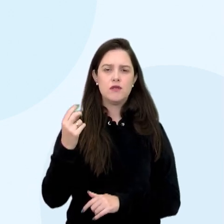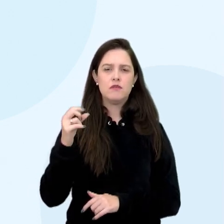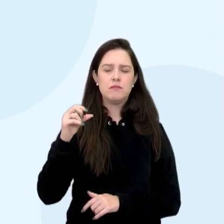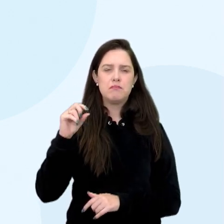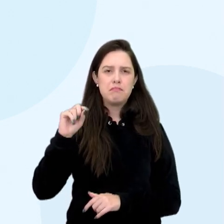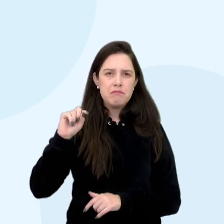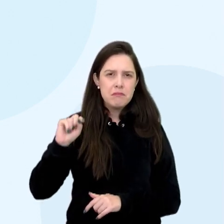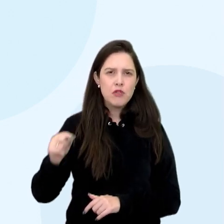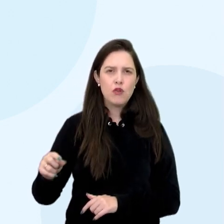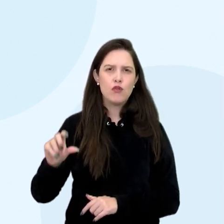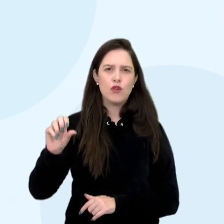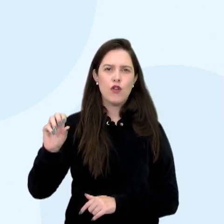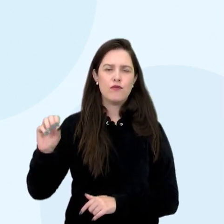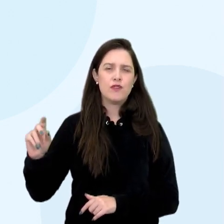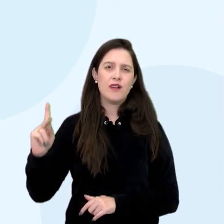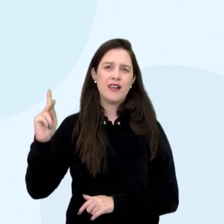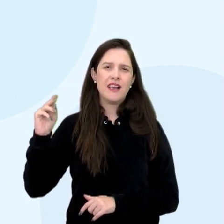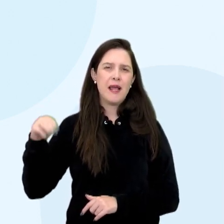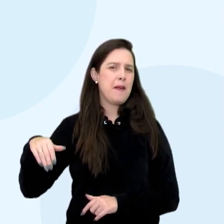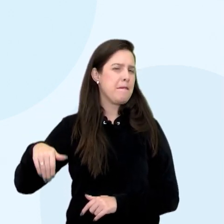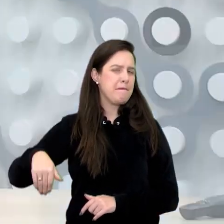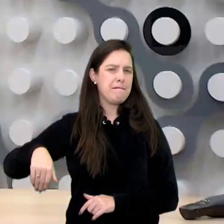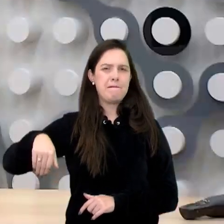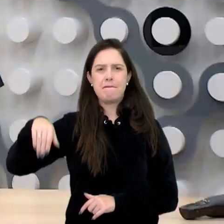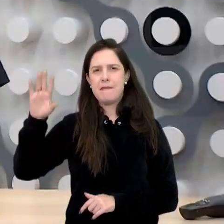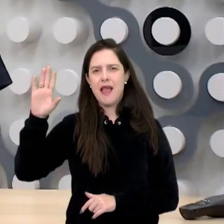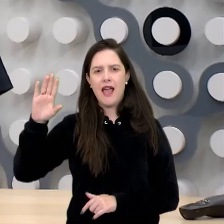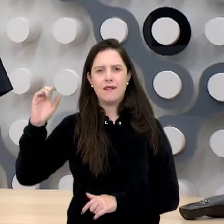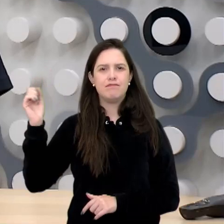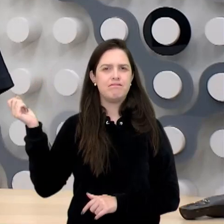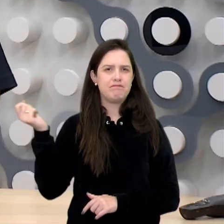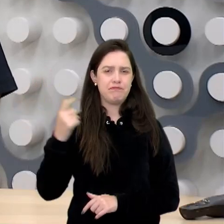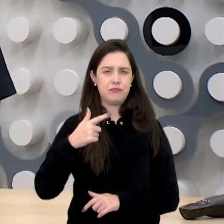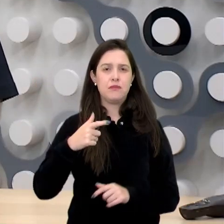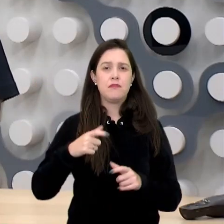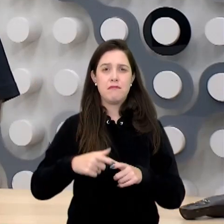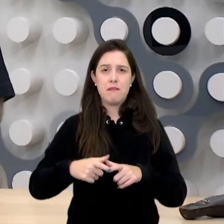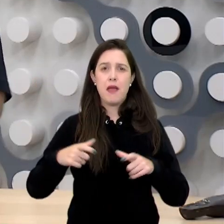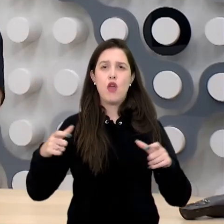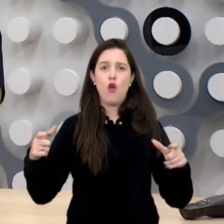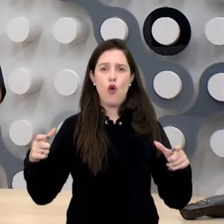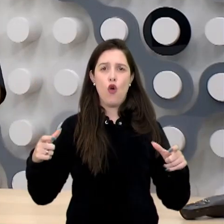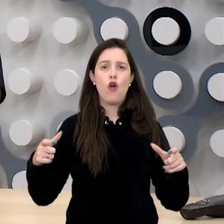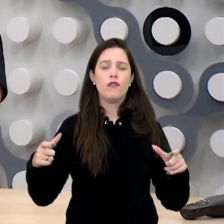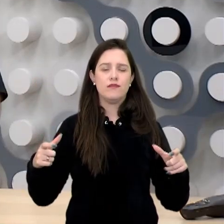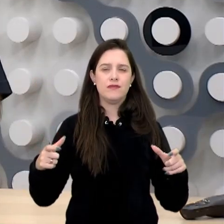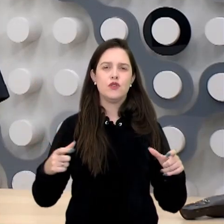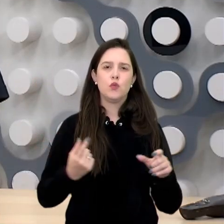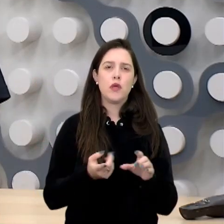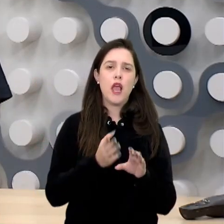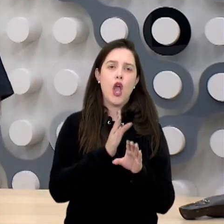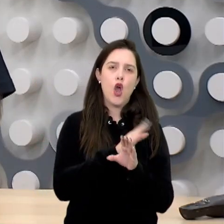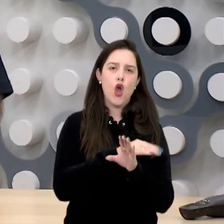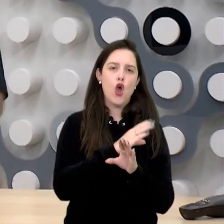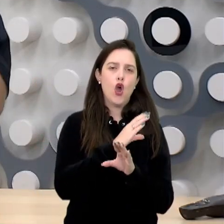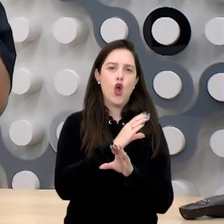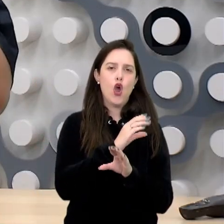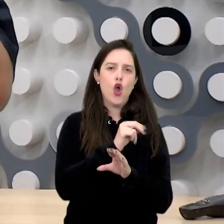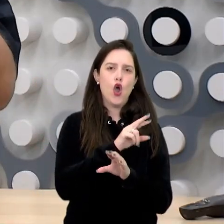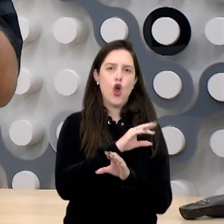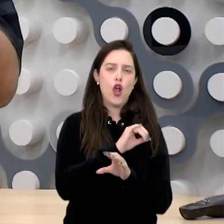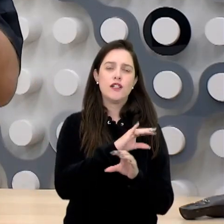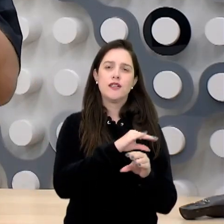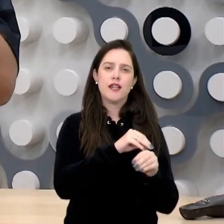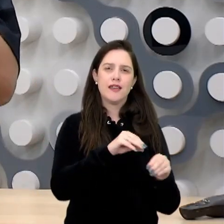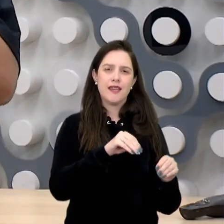2.900 quilômetros, né, bem mais, né, infinitamente maior aí do que a crosta terrestre, né? Então nós temos a